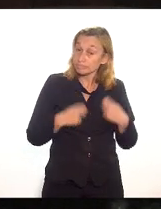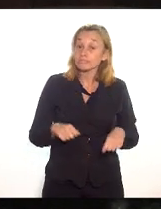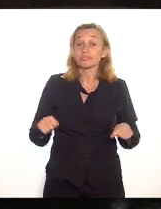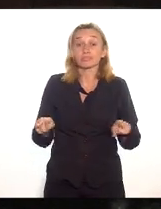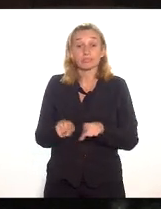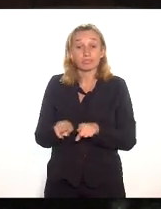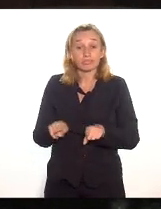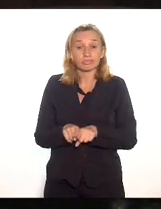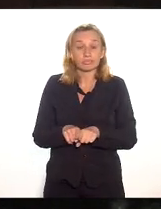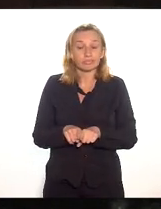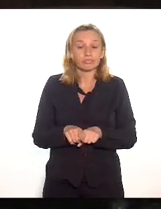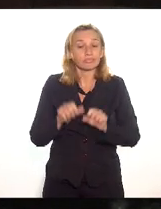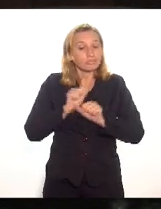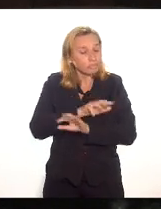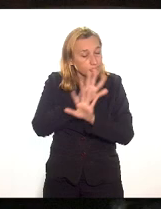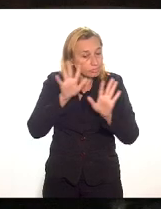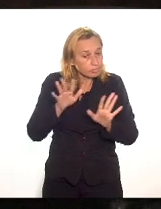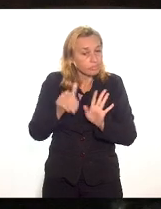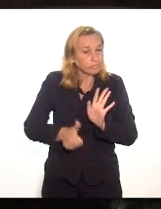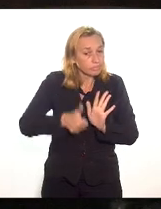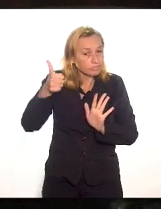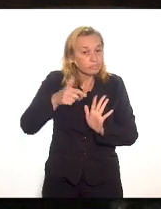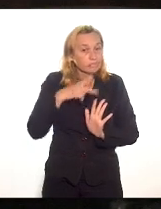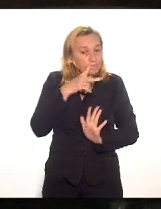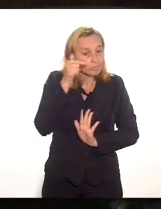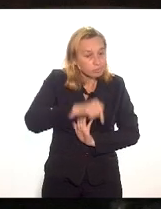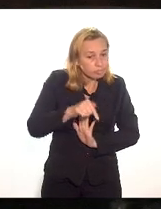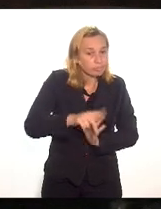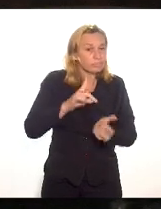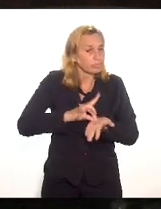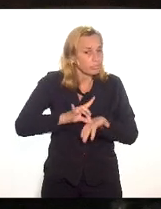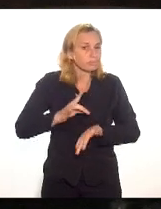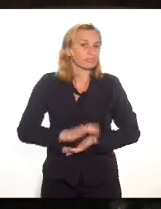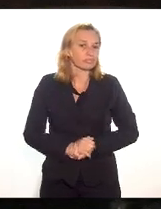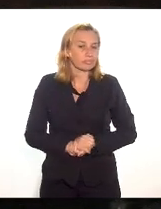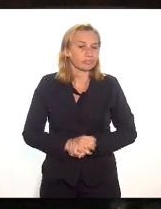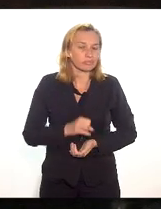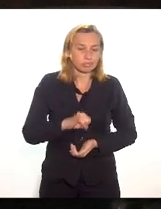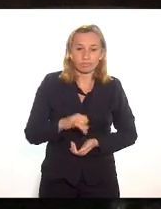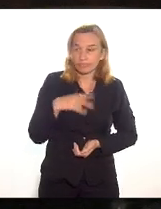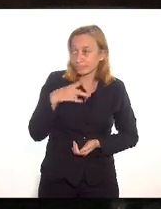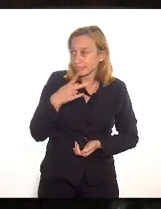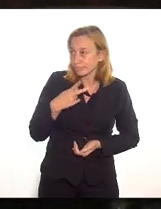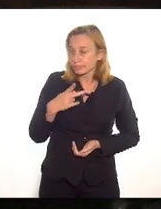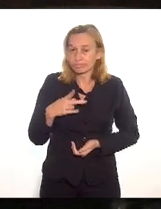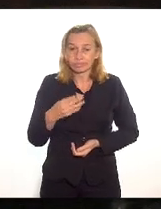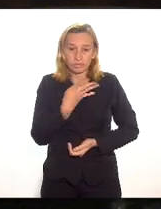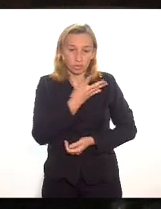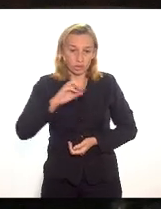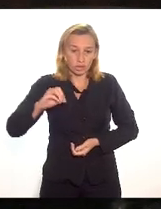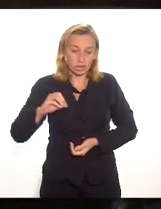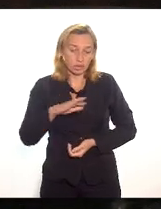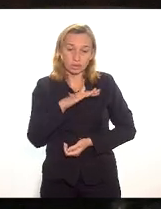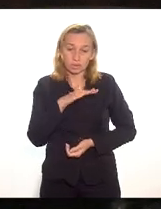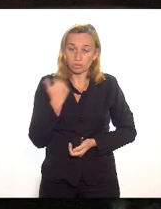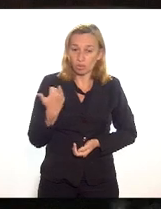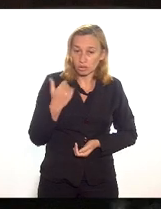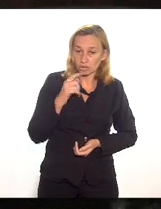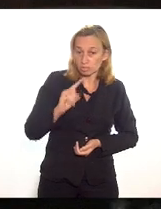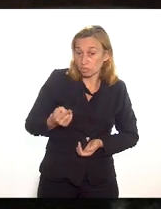então, esclarecer, falar aqui a verdade. Se falou tanto dos 400 mil